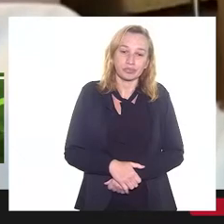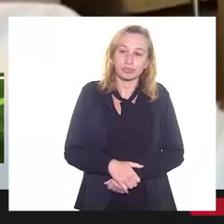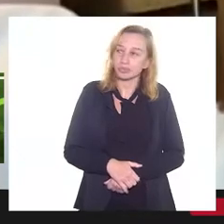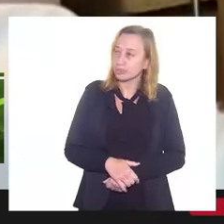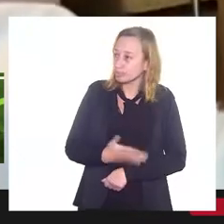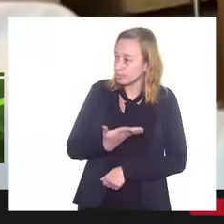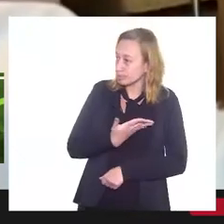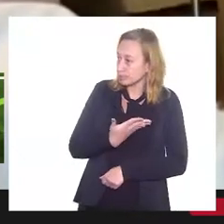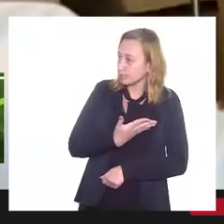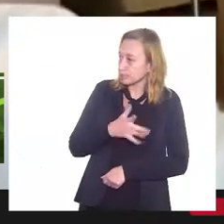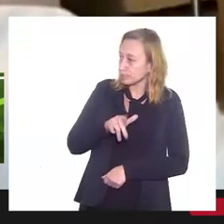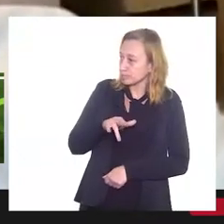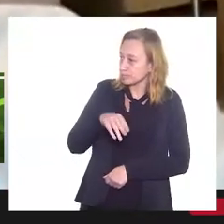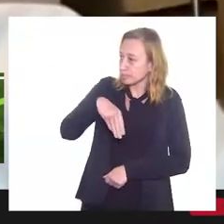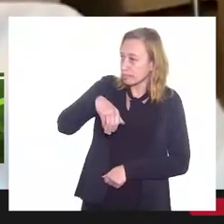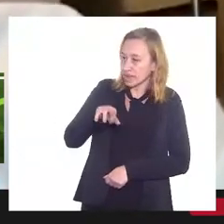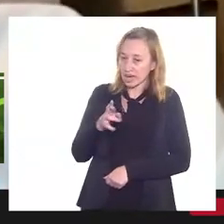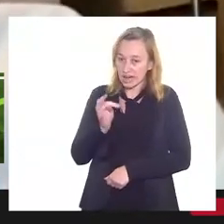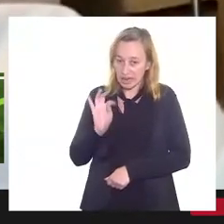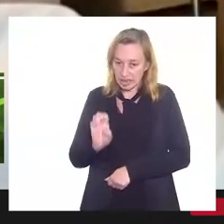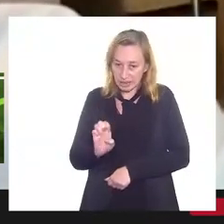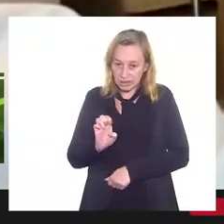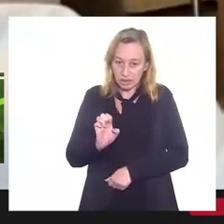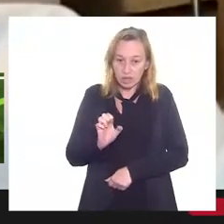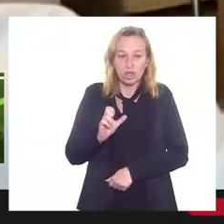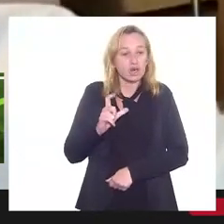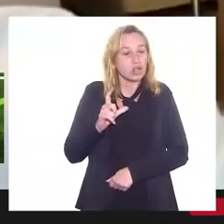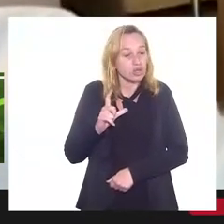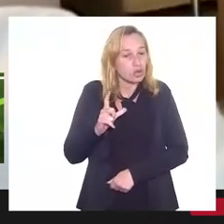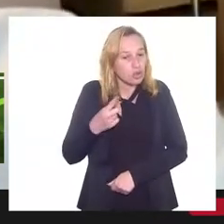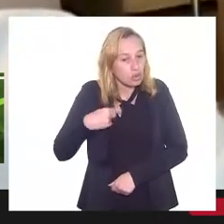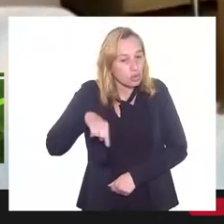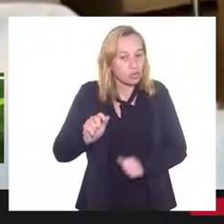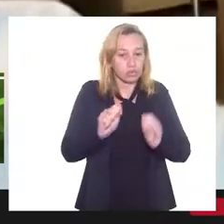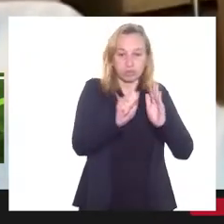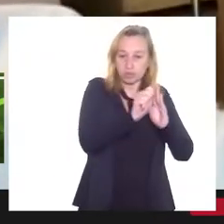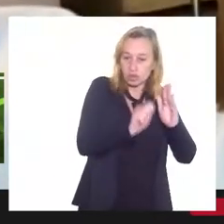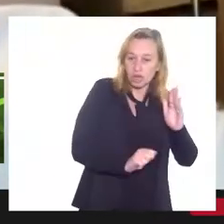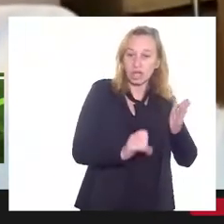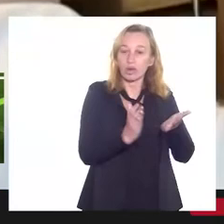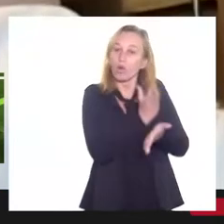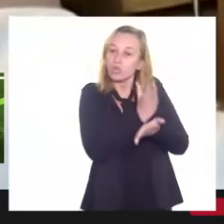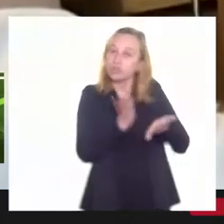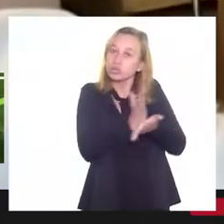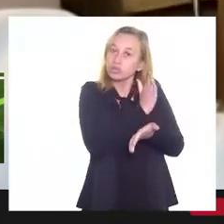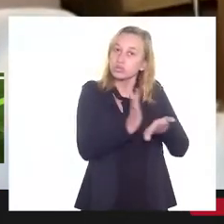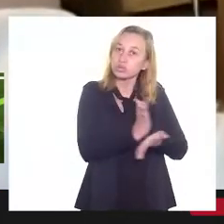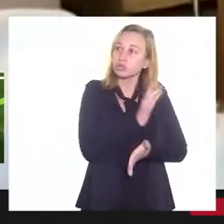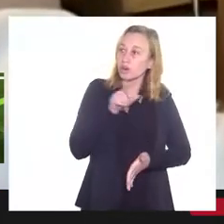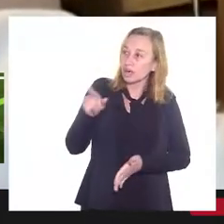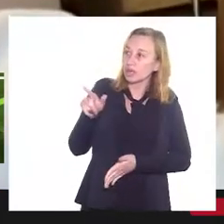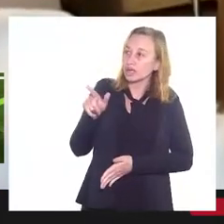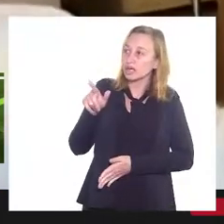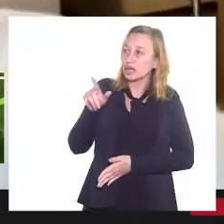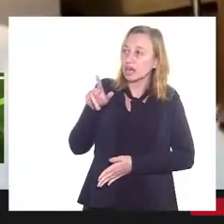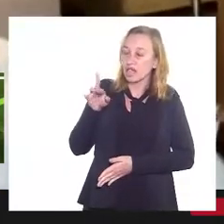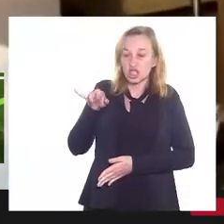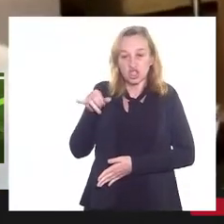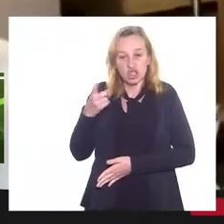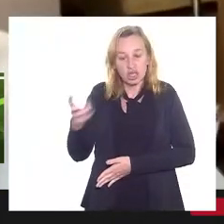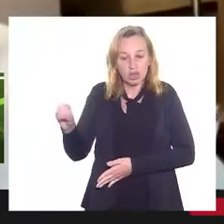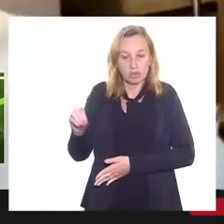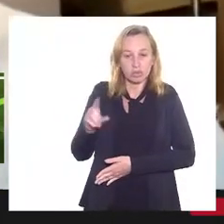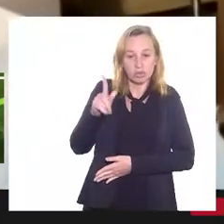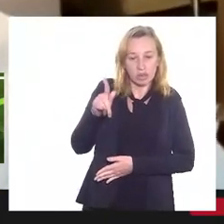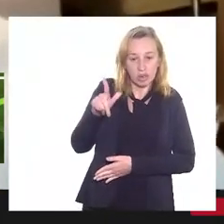querido da irmã Margarete eu tive nos terreiros alguns terreiros aí na região dos lagos